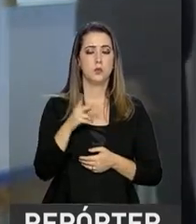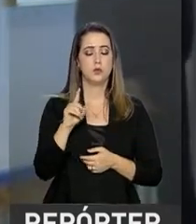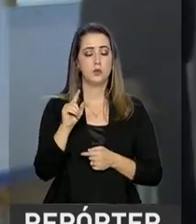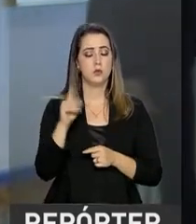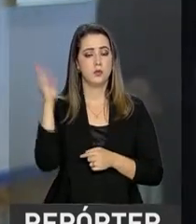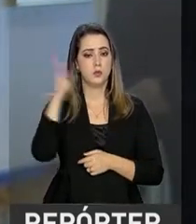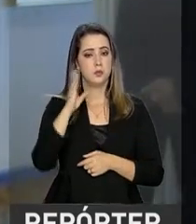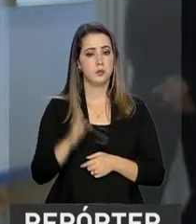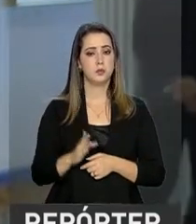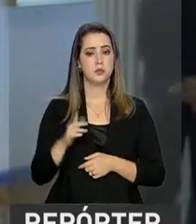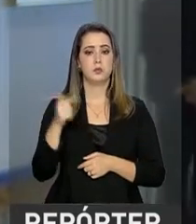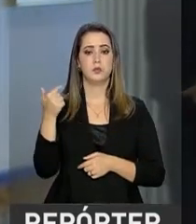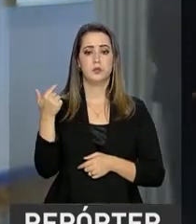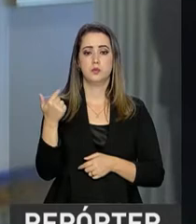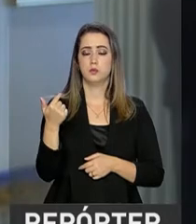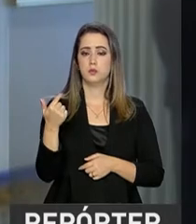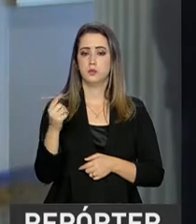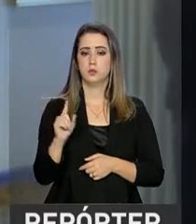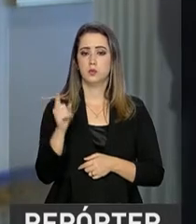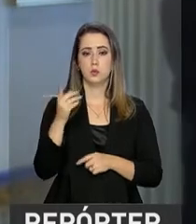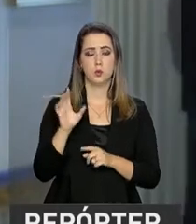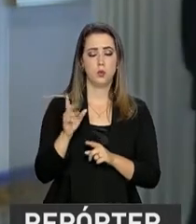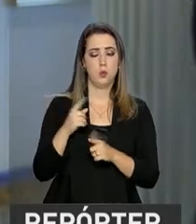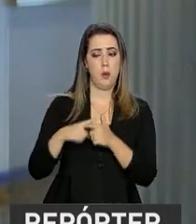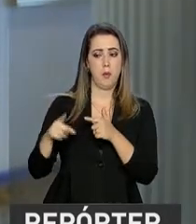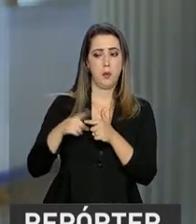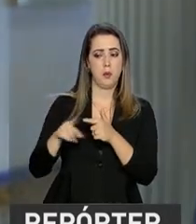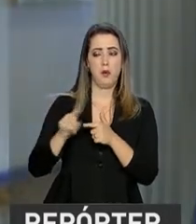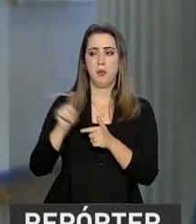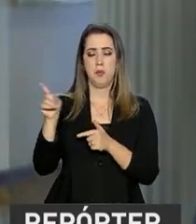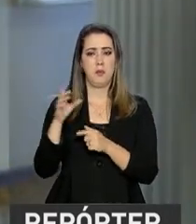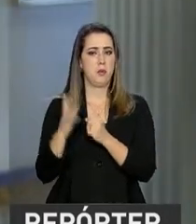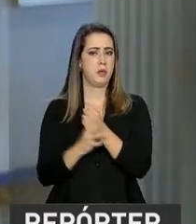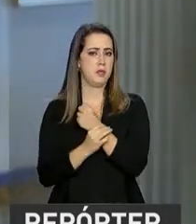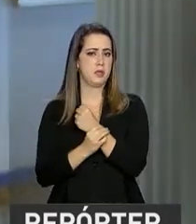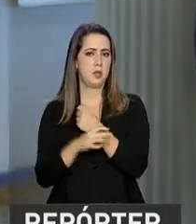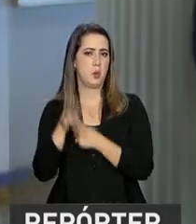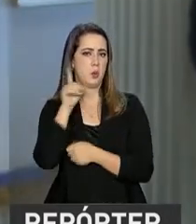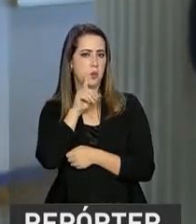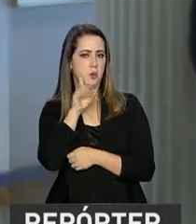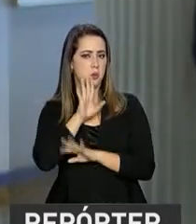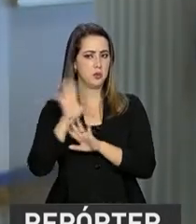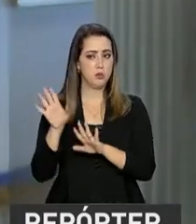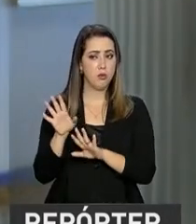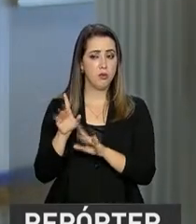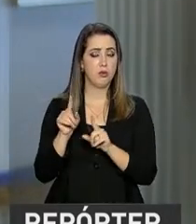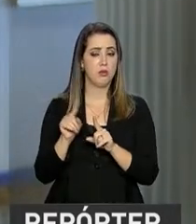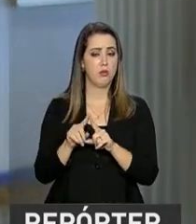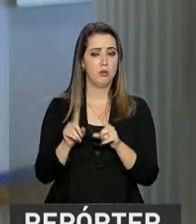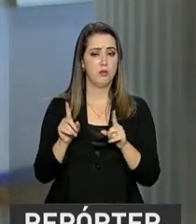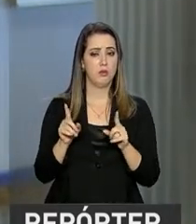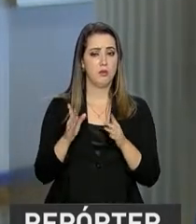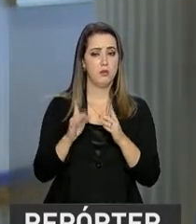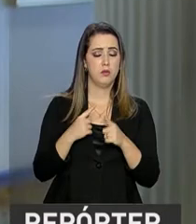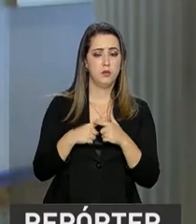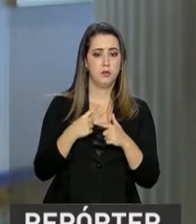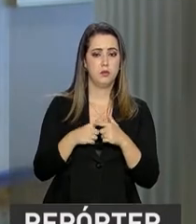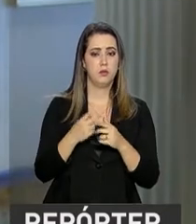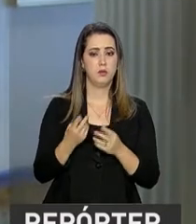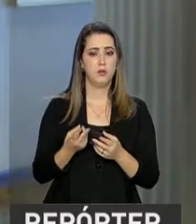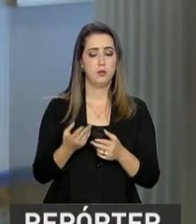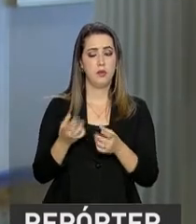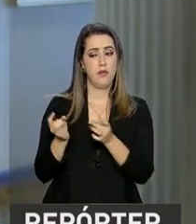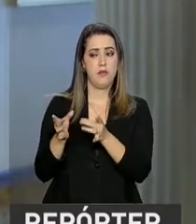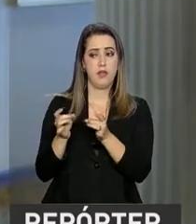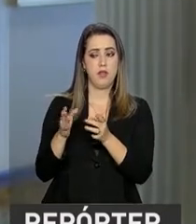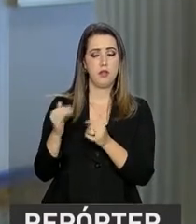Brasil não é uma ameaça à segurança nacional americana em razão do volume de aço